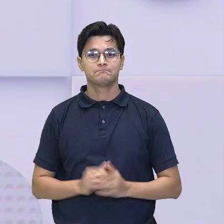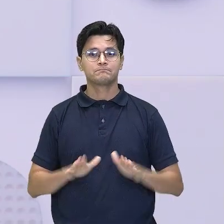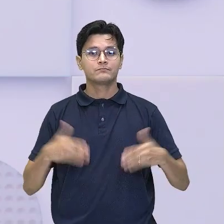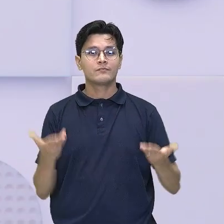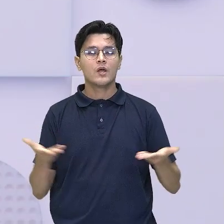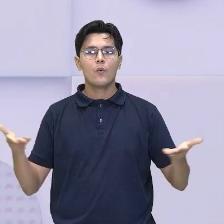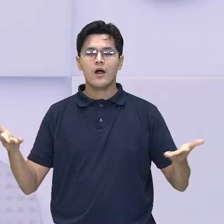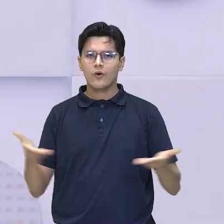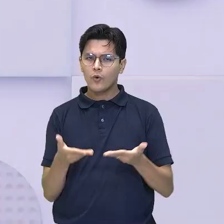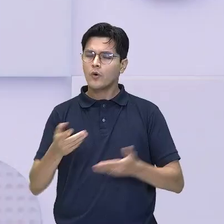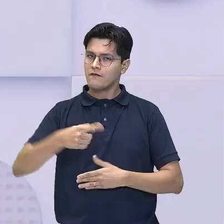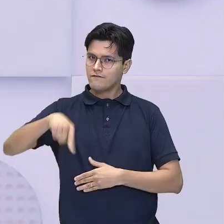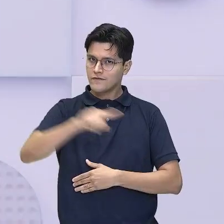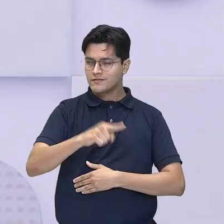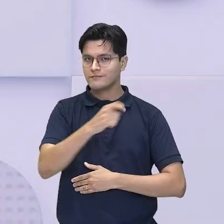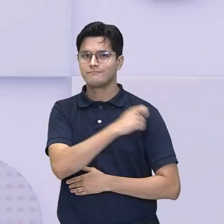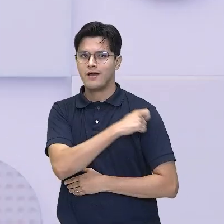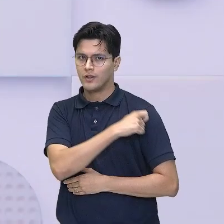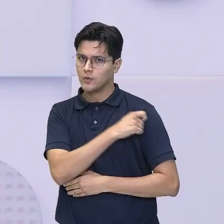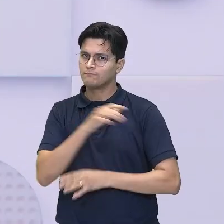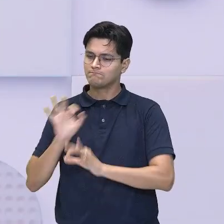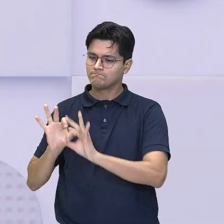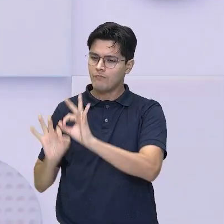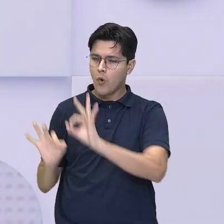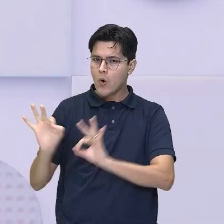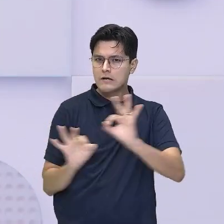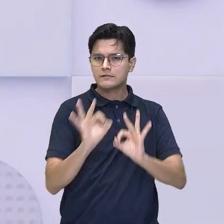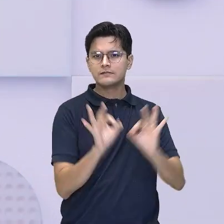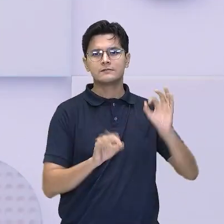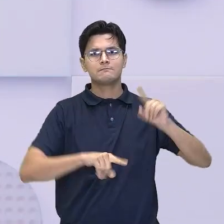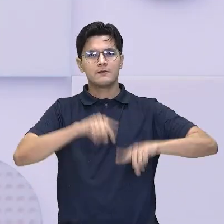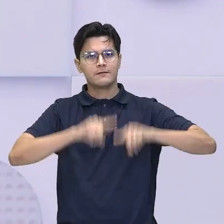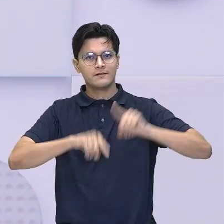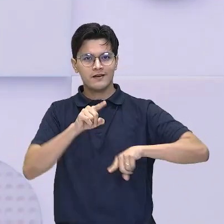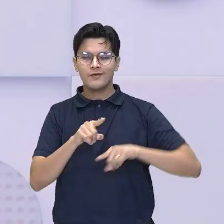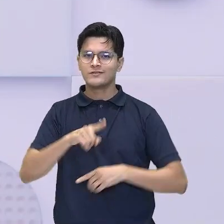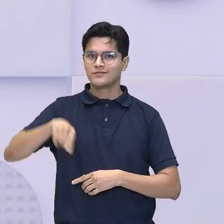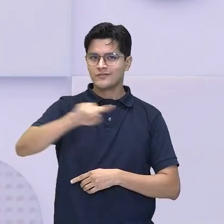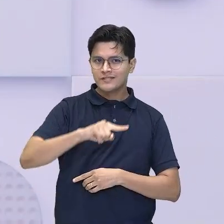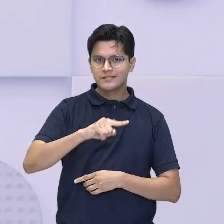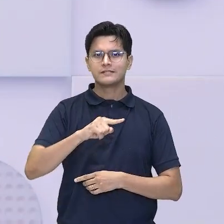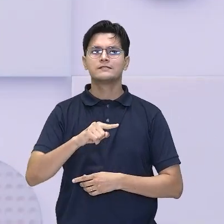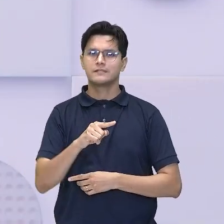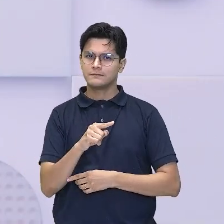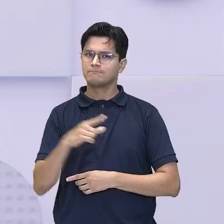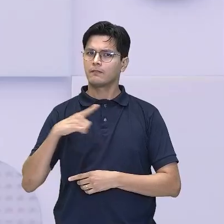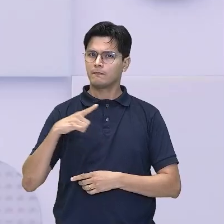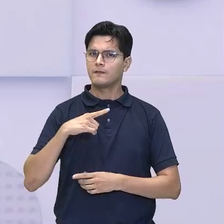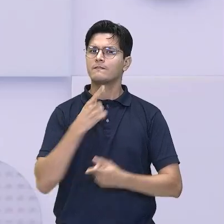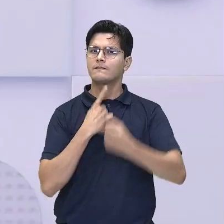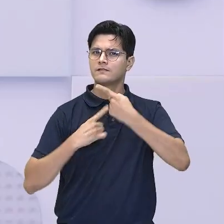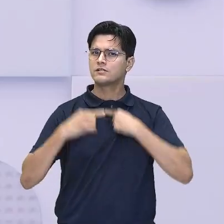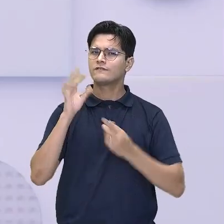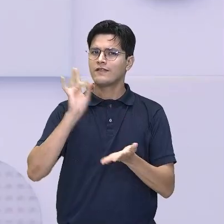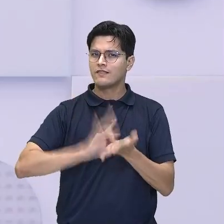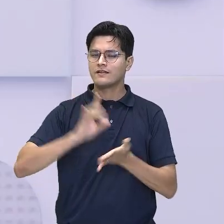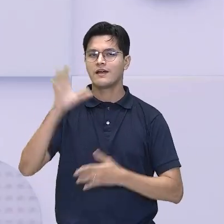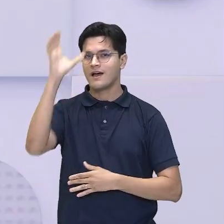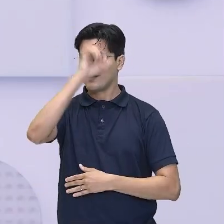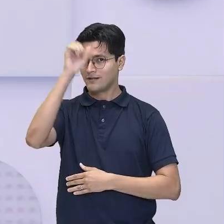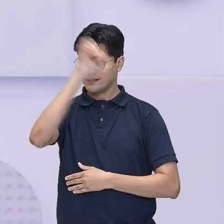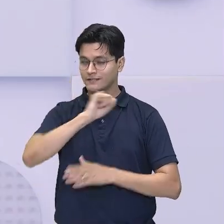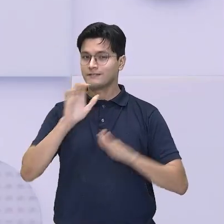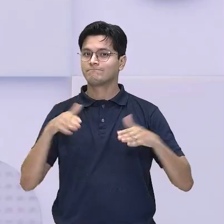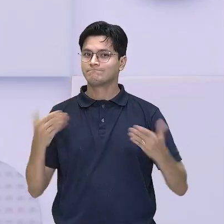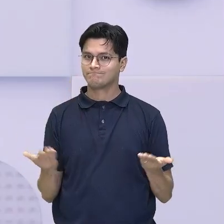agora, aluno, você se prepara aí, se organiza com aquela sede, aquela vontade de aprender e